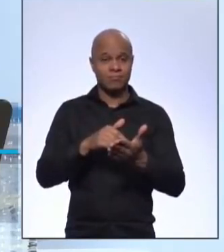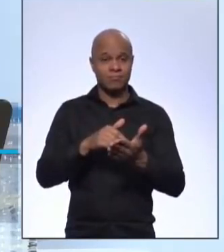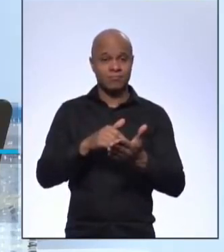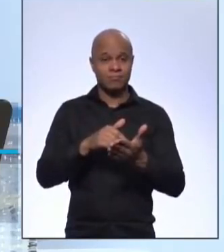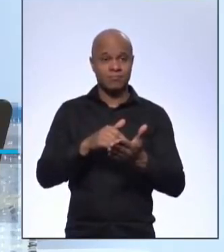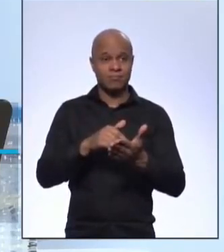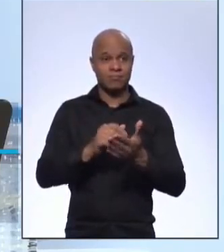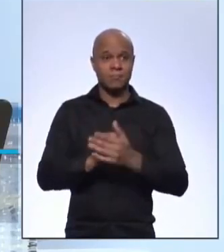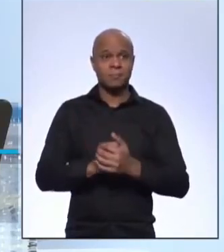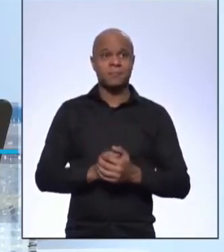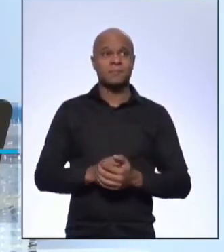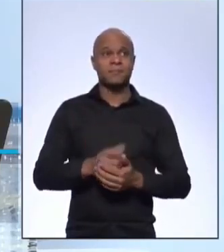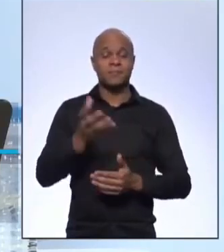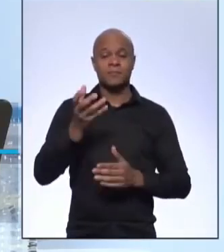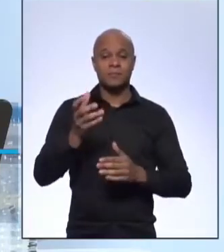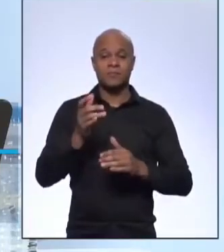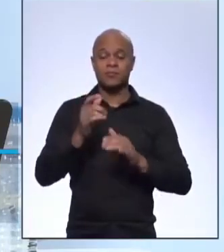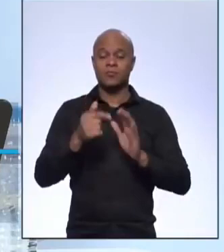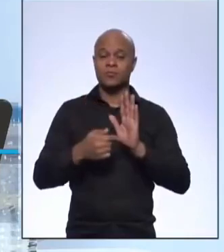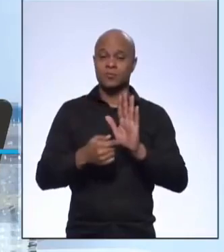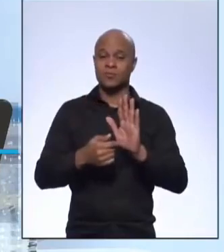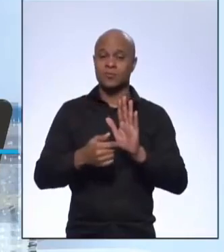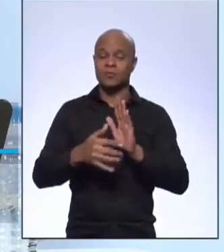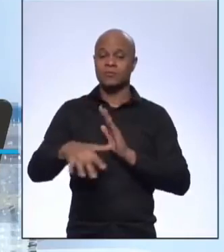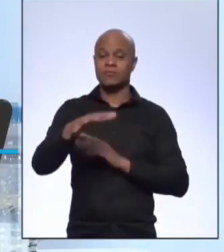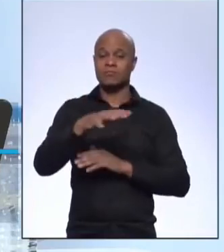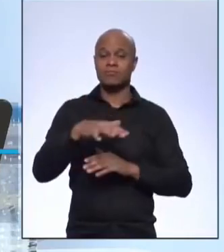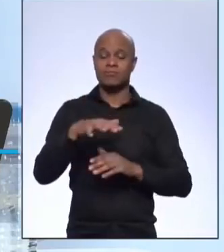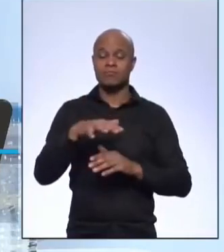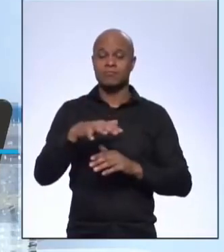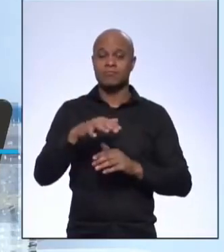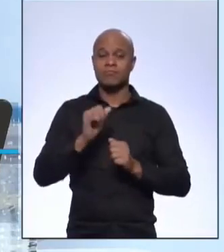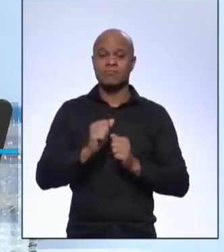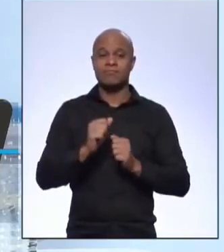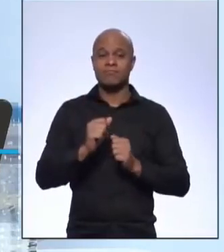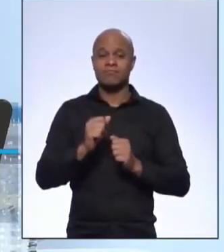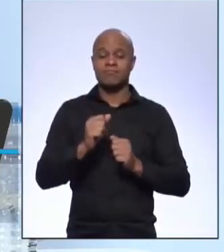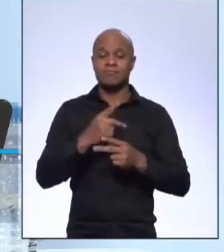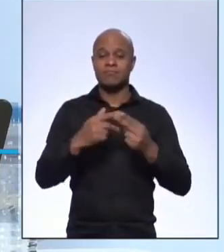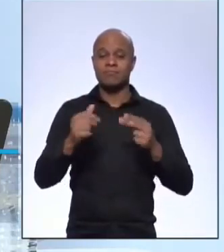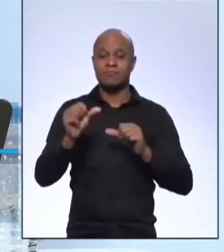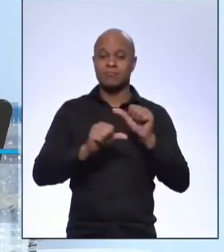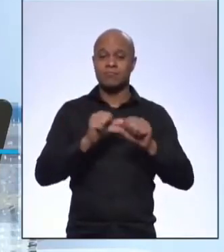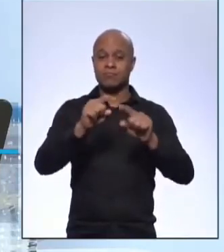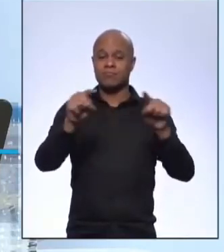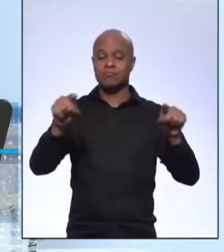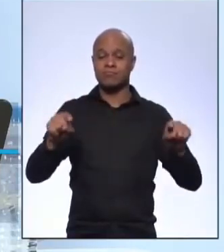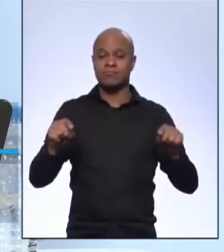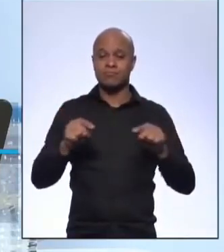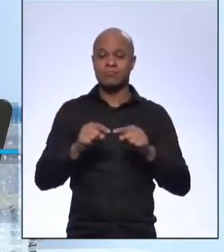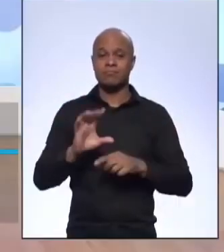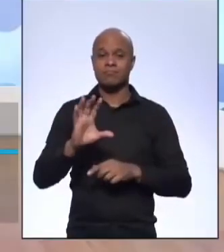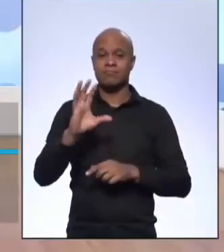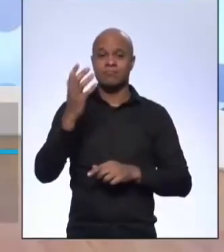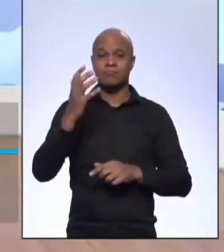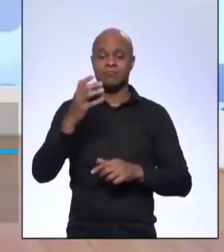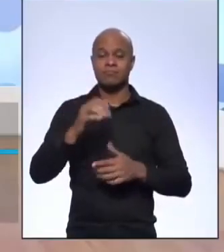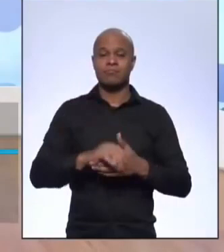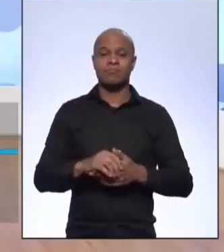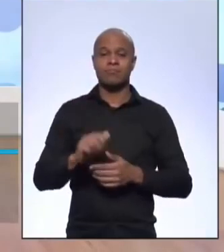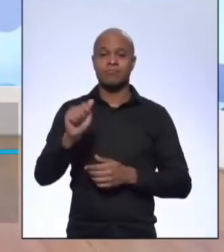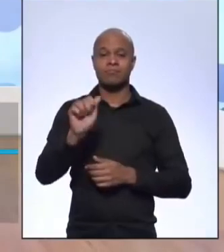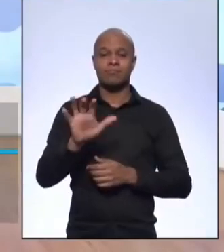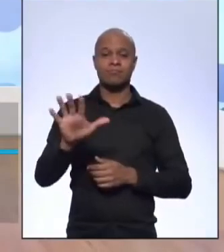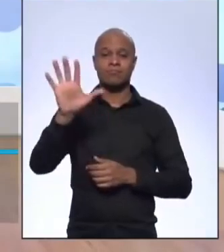uma contextualização também, agora com base numa situação de transformação territorial a partir do continente da Ásia,